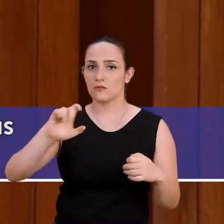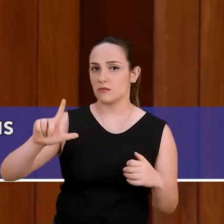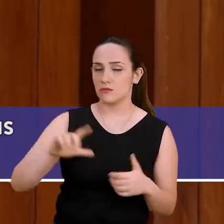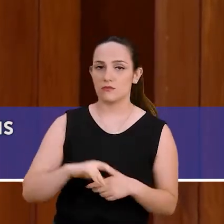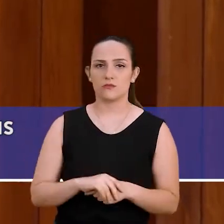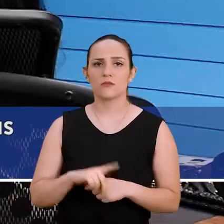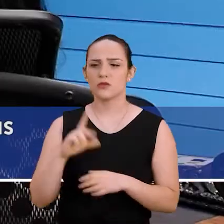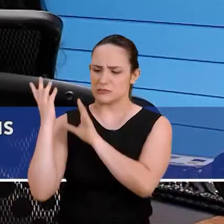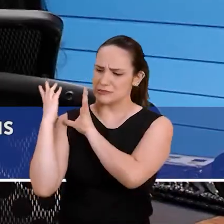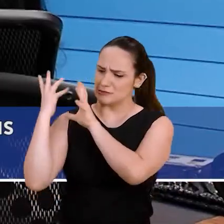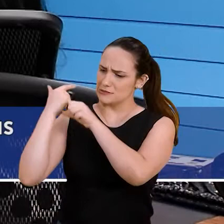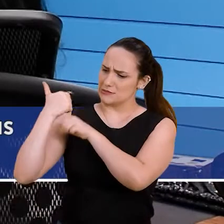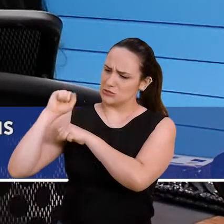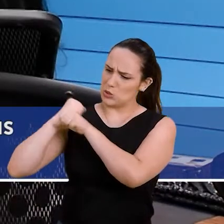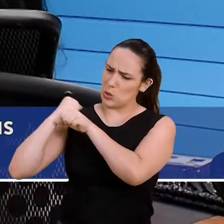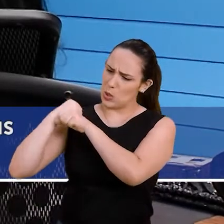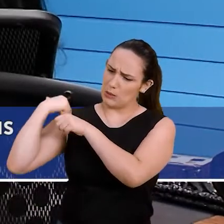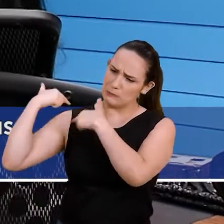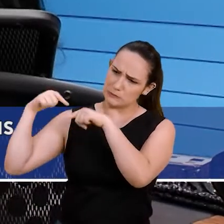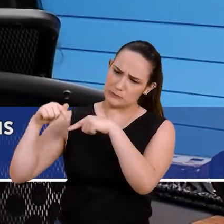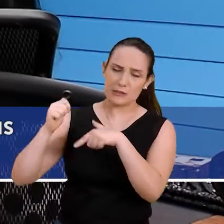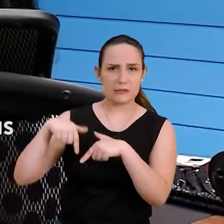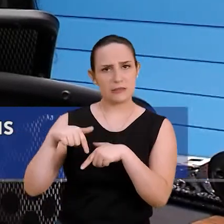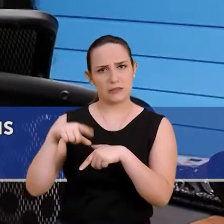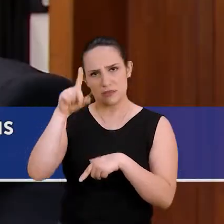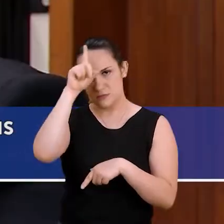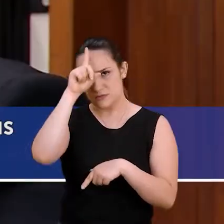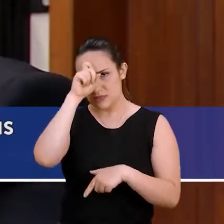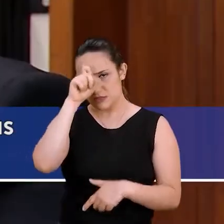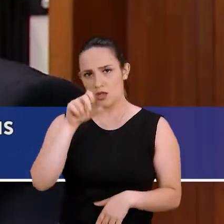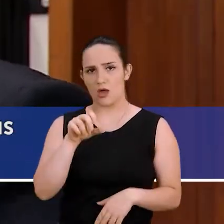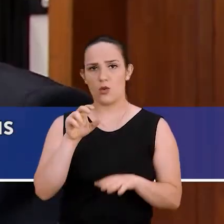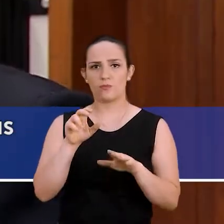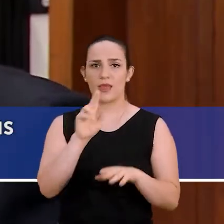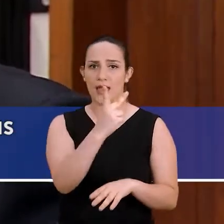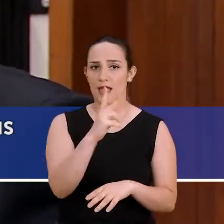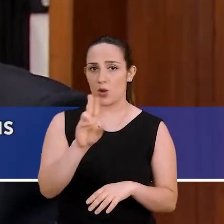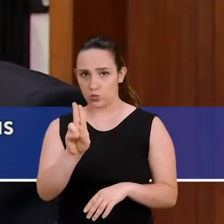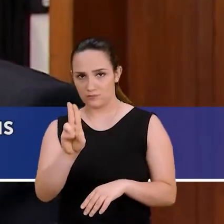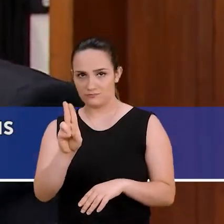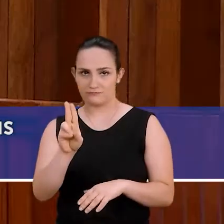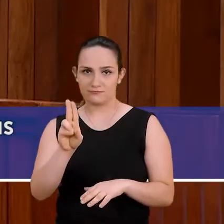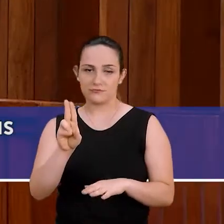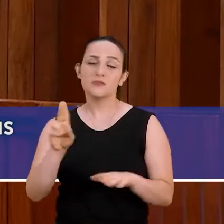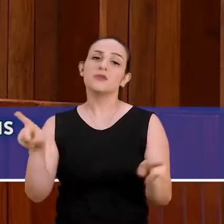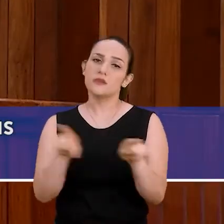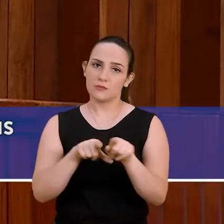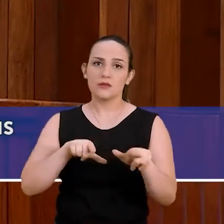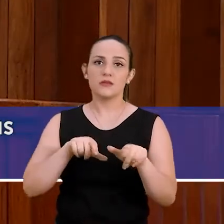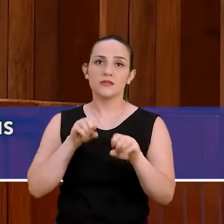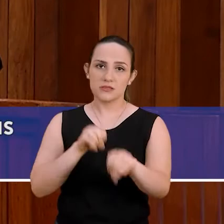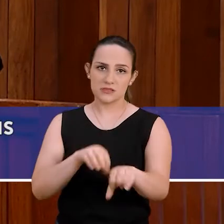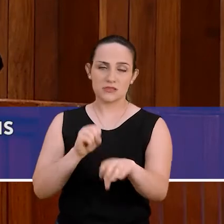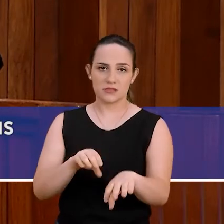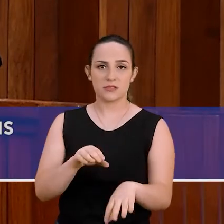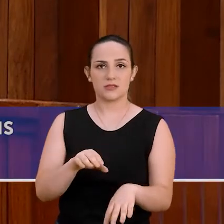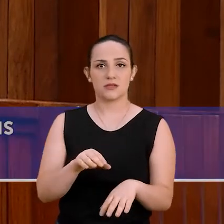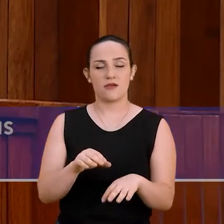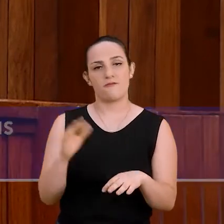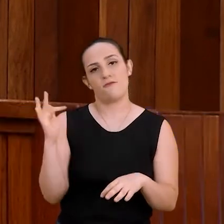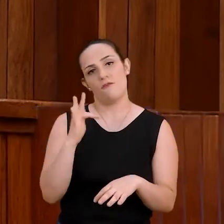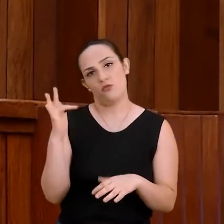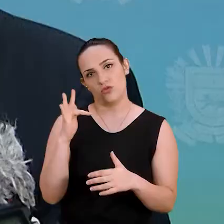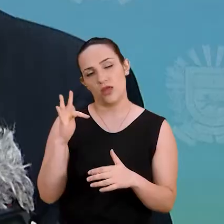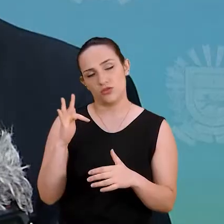Daniel Martins, que há 18 anos exerce a profissão no Hospital Universitário de Campo Grande e também em uma universidade